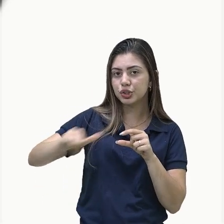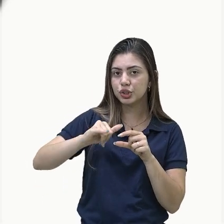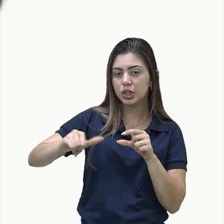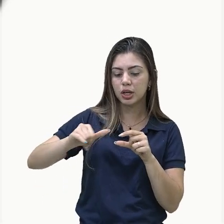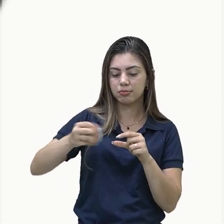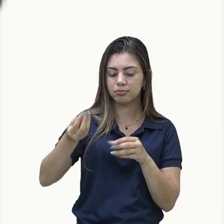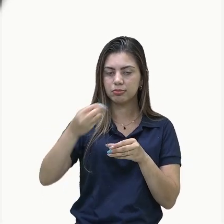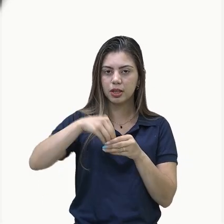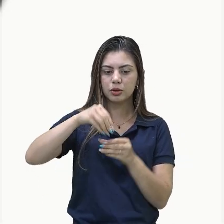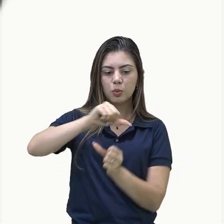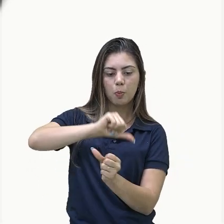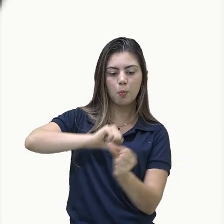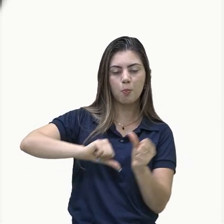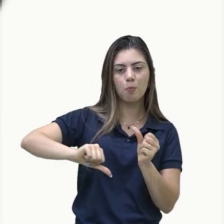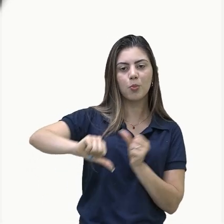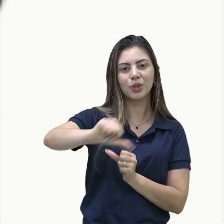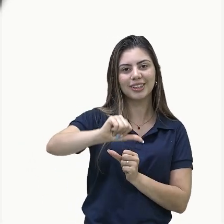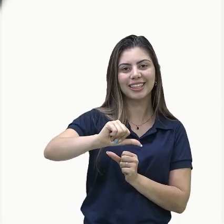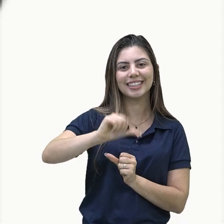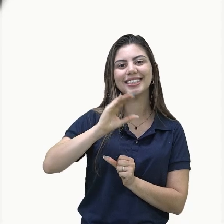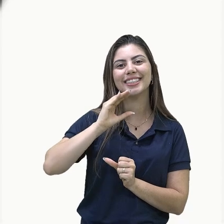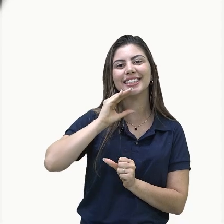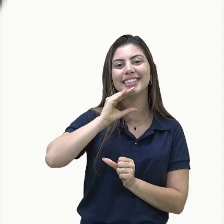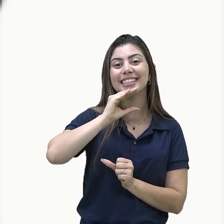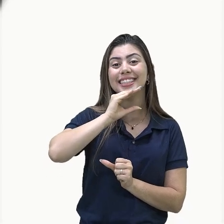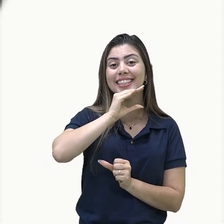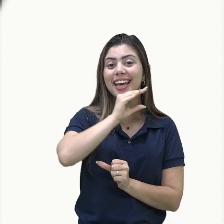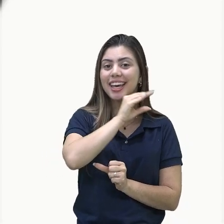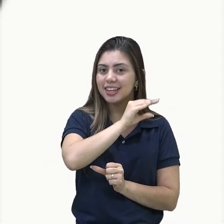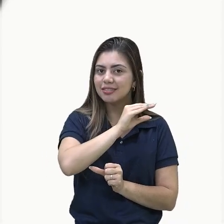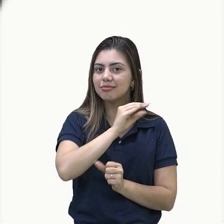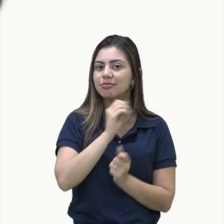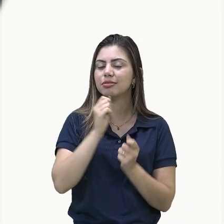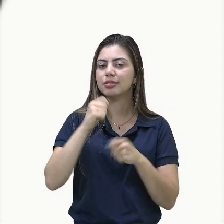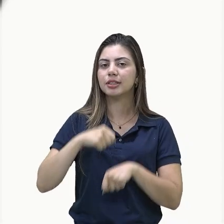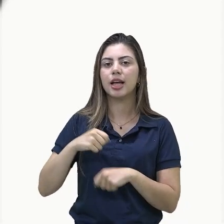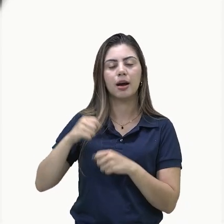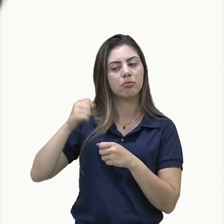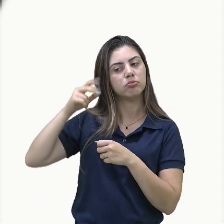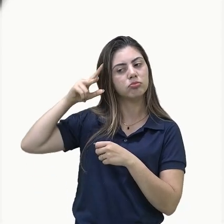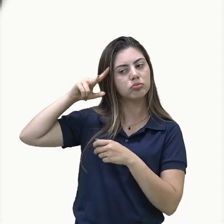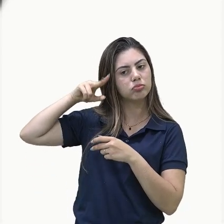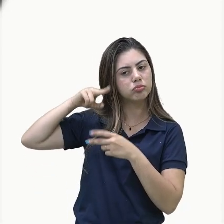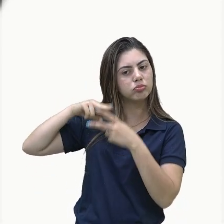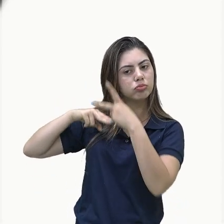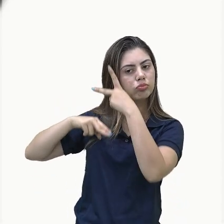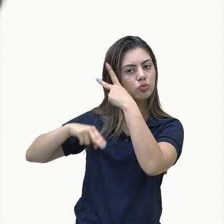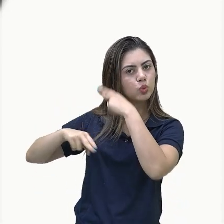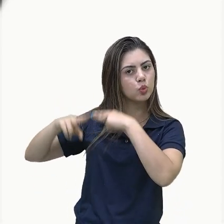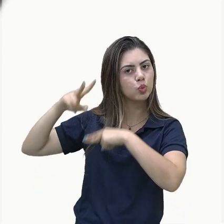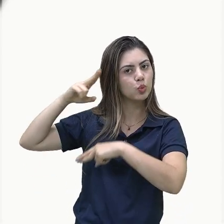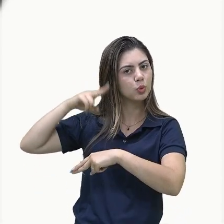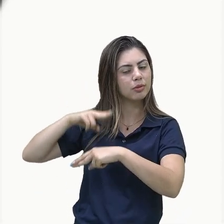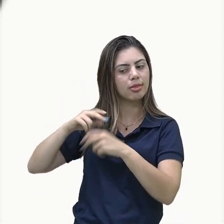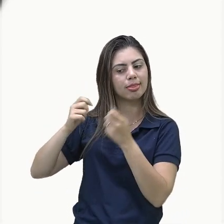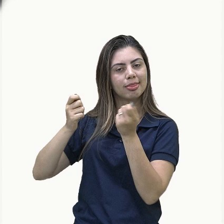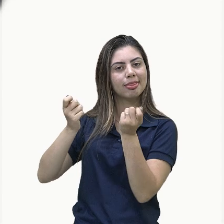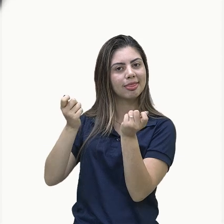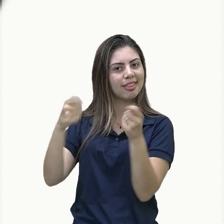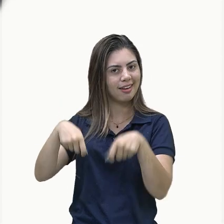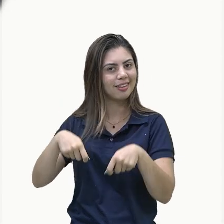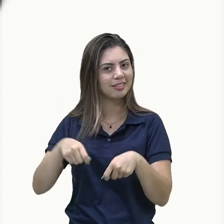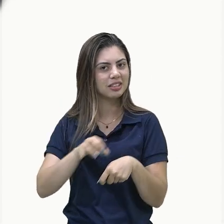energia térmica para aquecer os cabelos, né? Para que possa se moldar os cabelos,